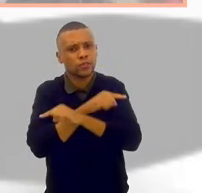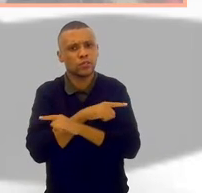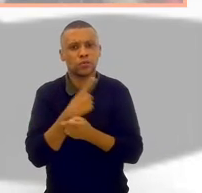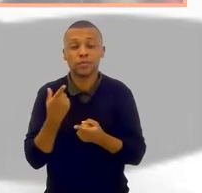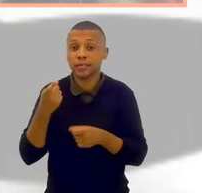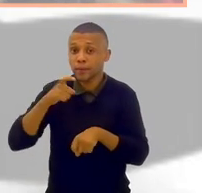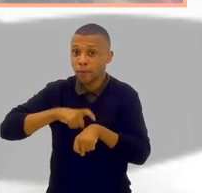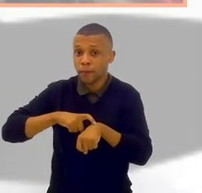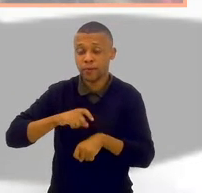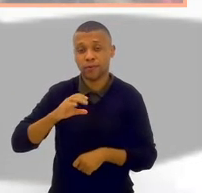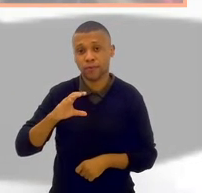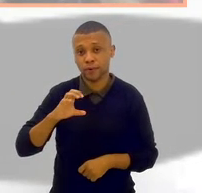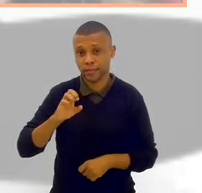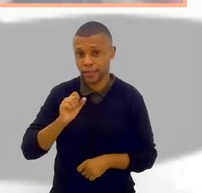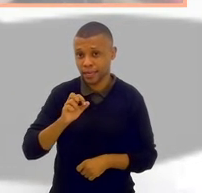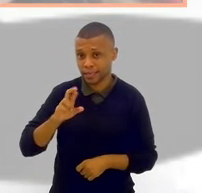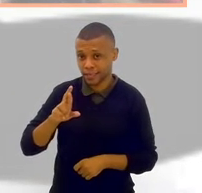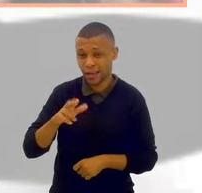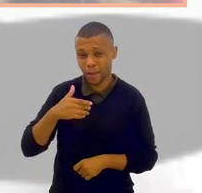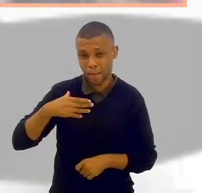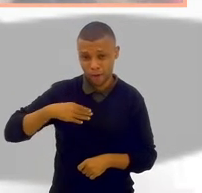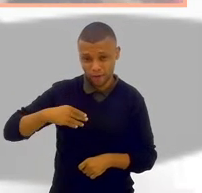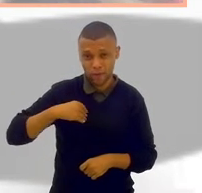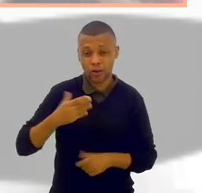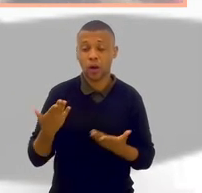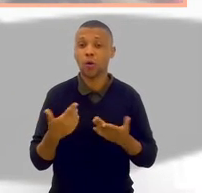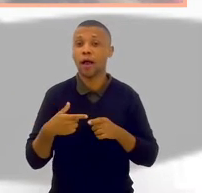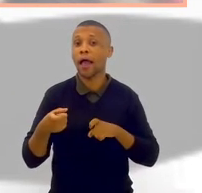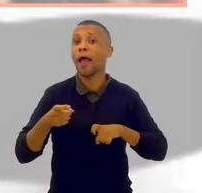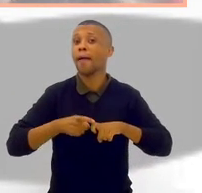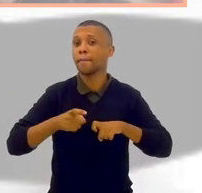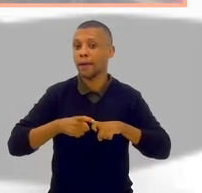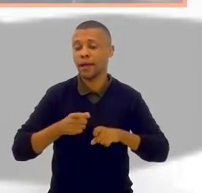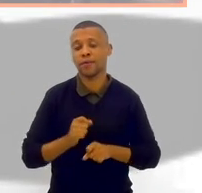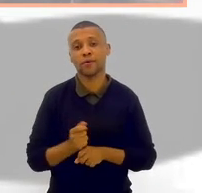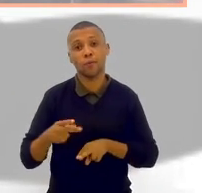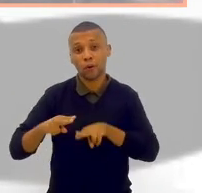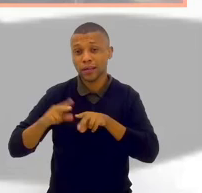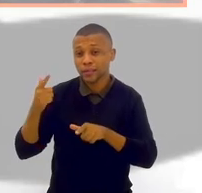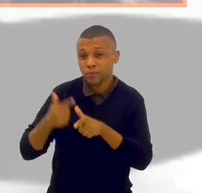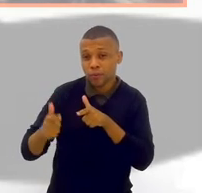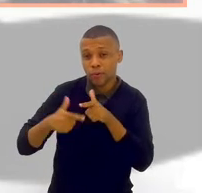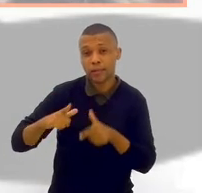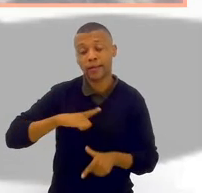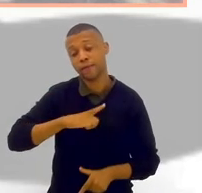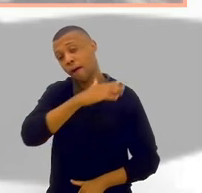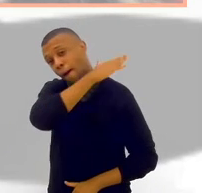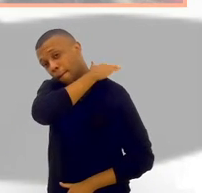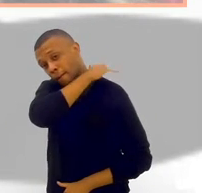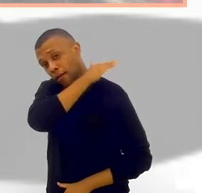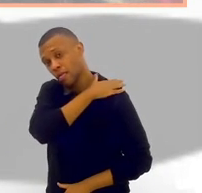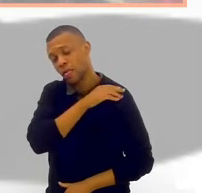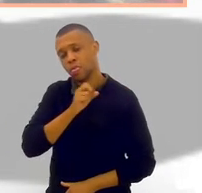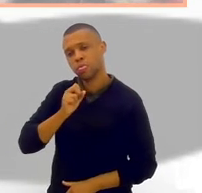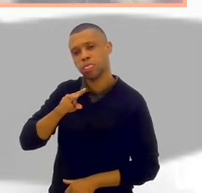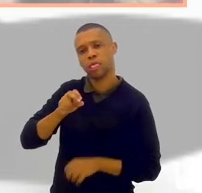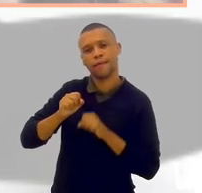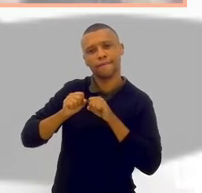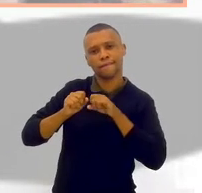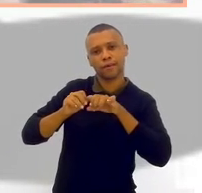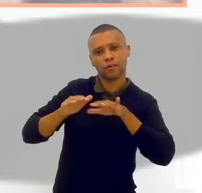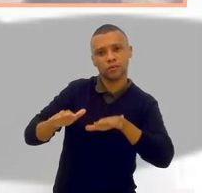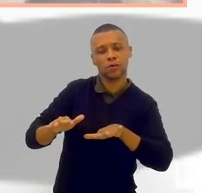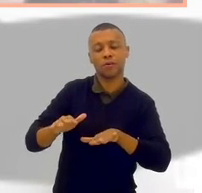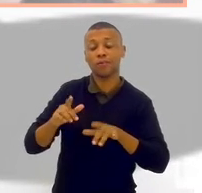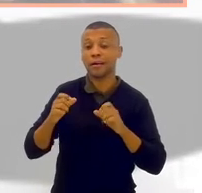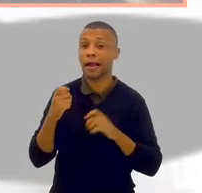esse momento foi o César, meu filho, que agora é médico, por causa desse problema. Ele teve uma infecção pulmonar gravíssima, ficou na UTI